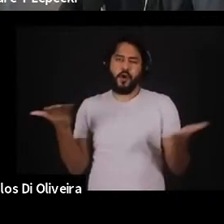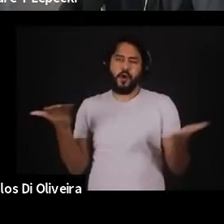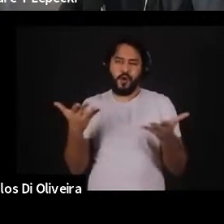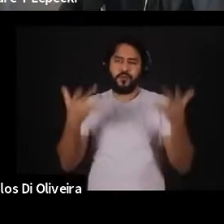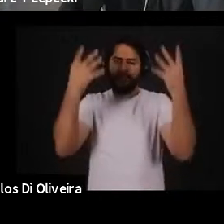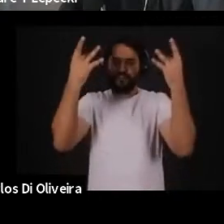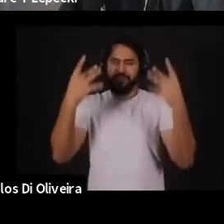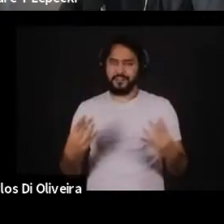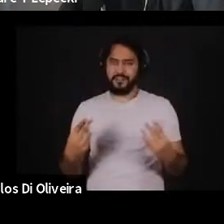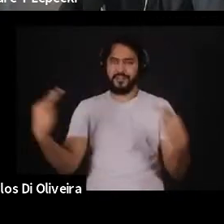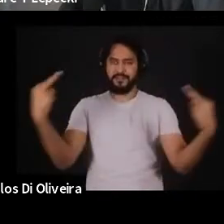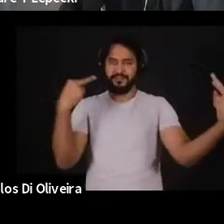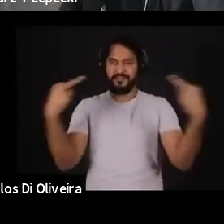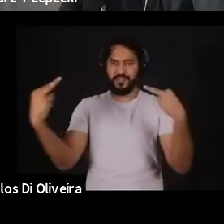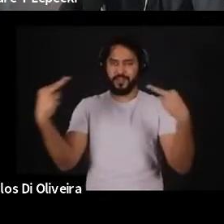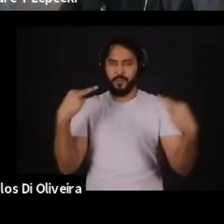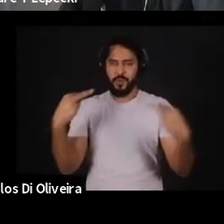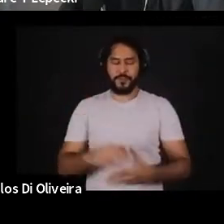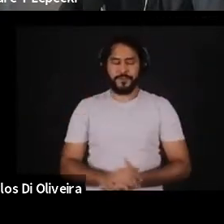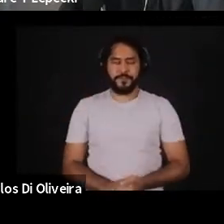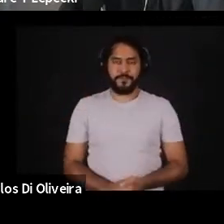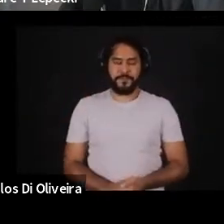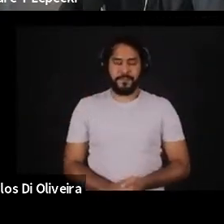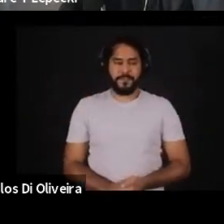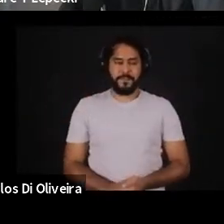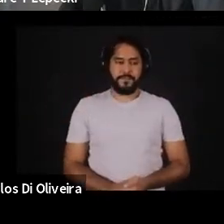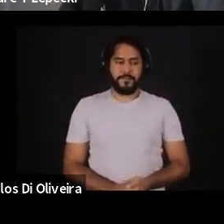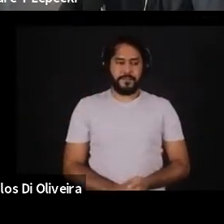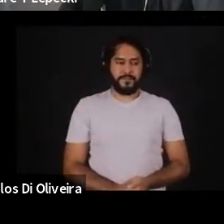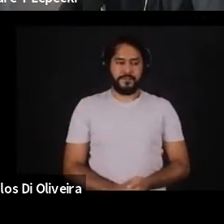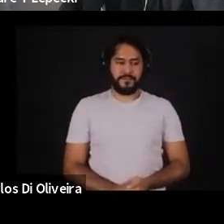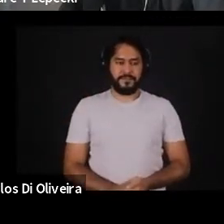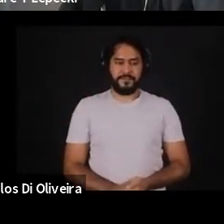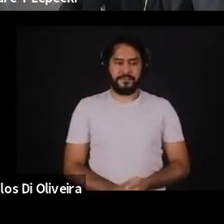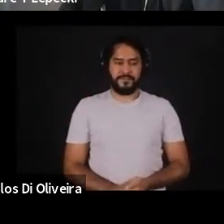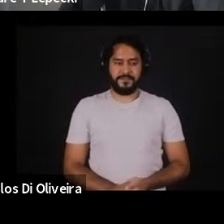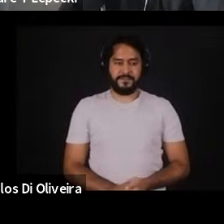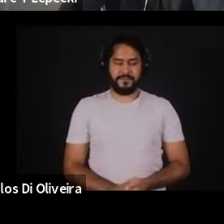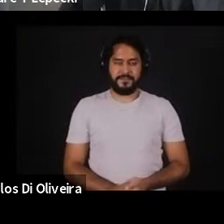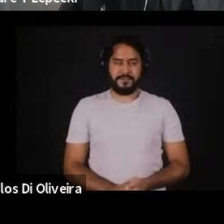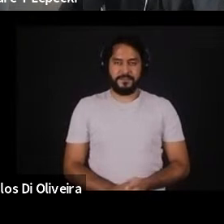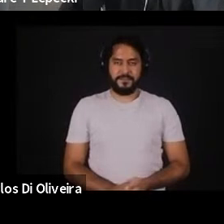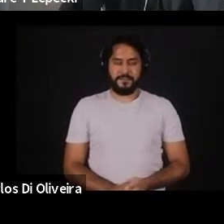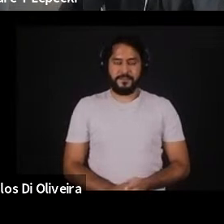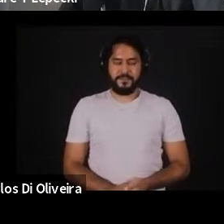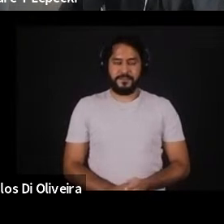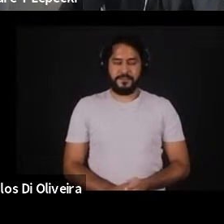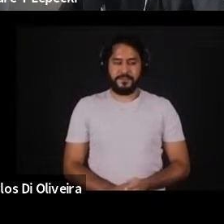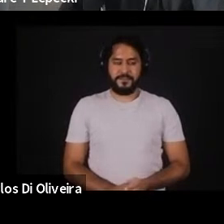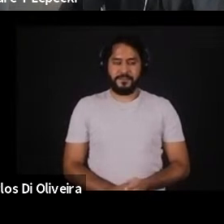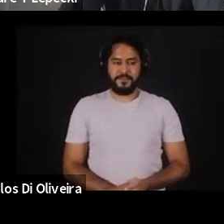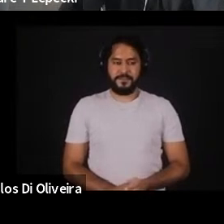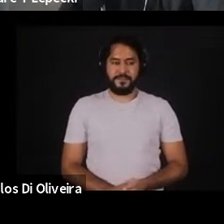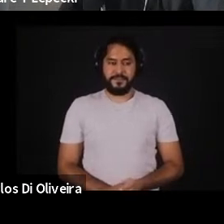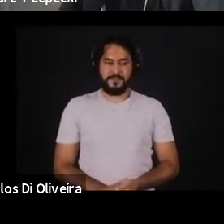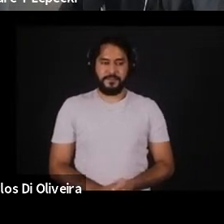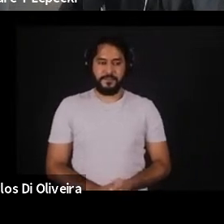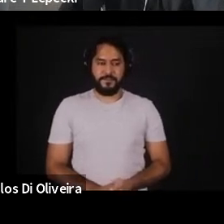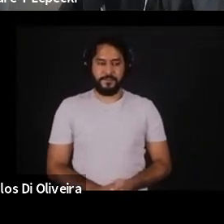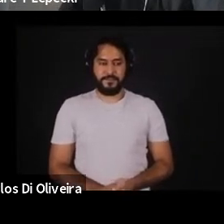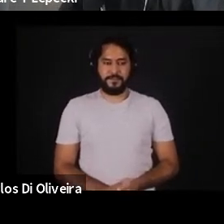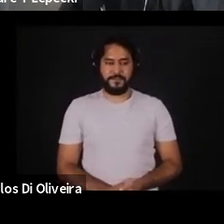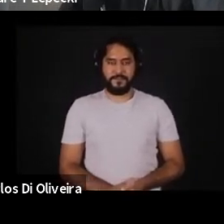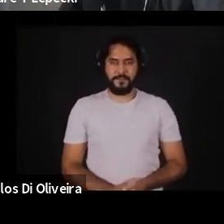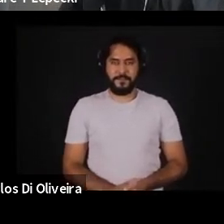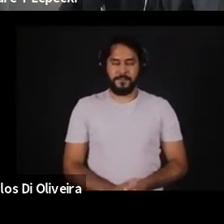cabelos pretos, barba preta, uso óculos, estou de camisa polo preta e ao fundo tem uma parede